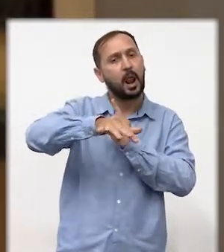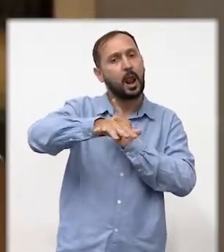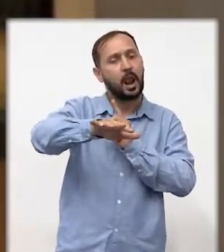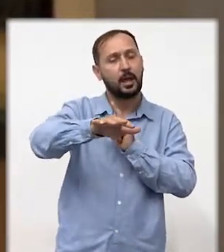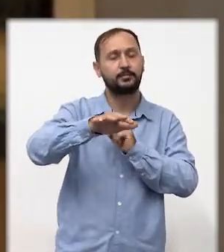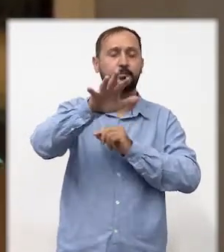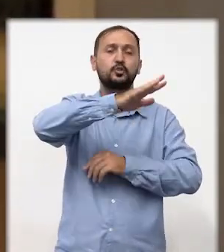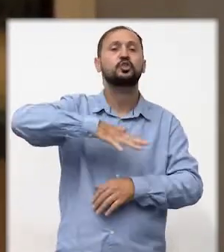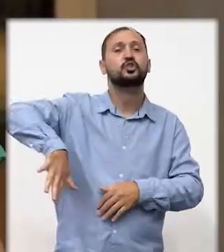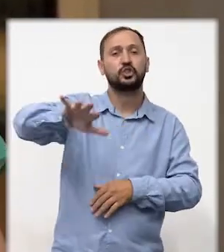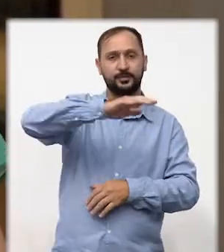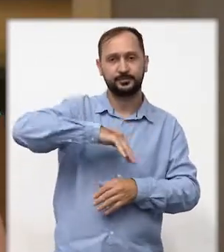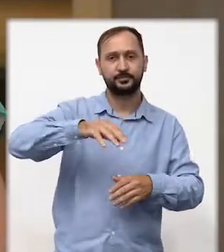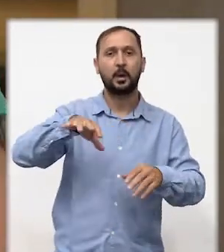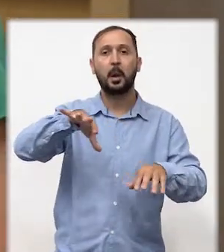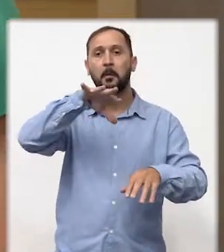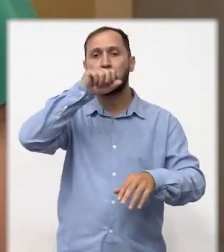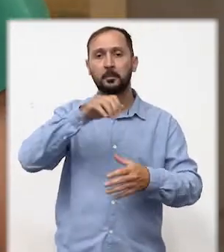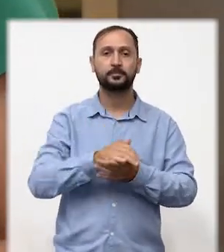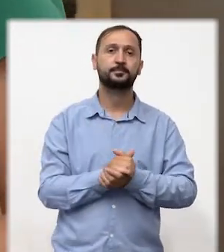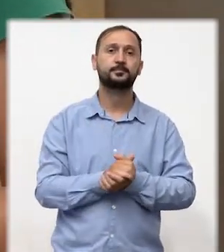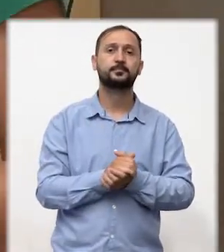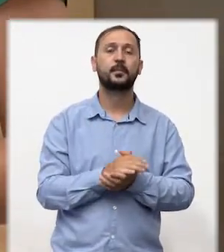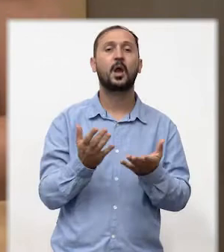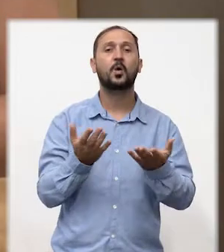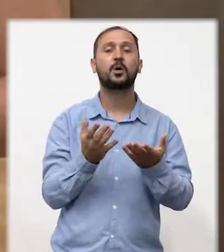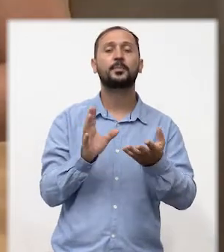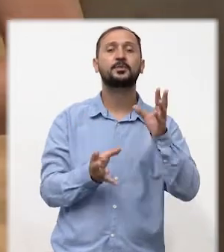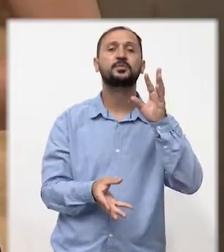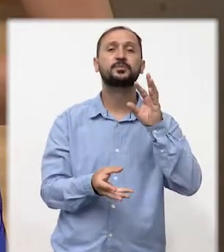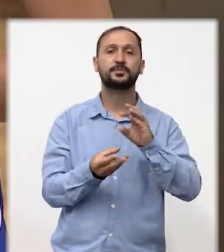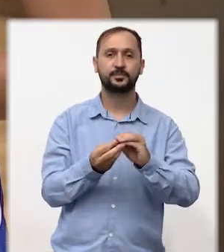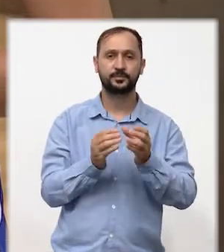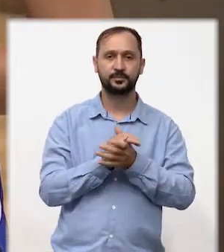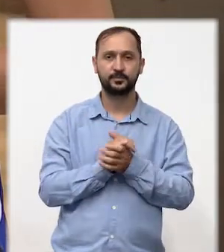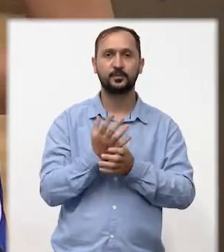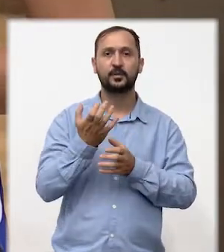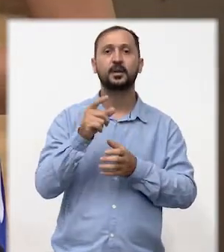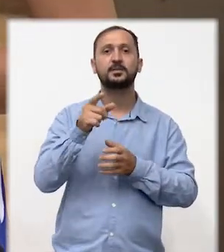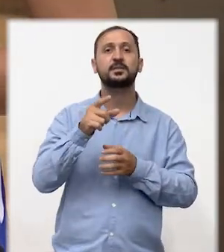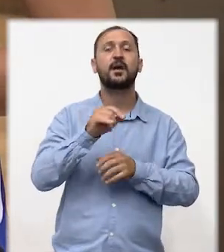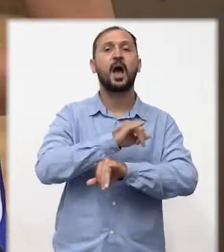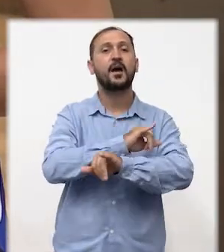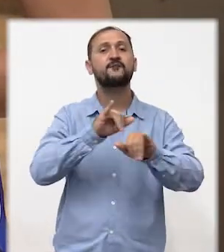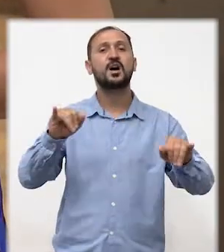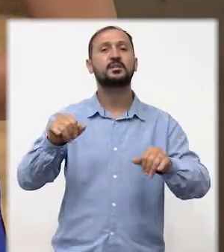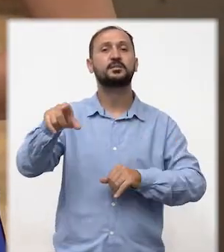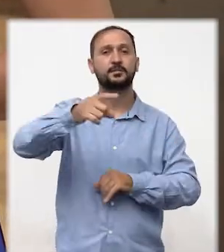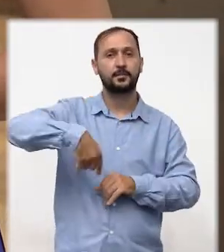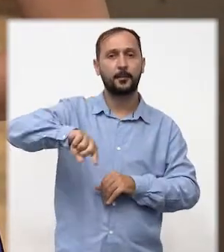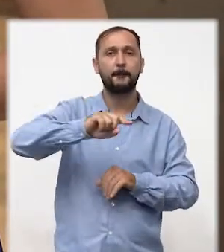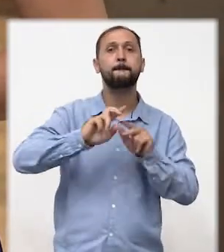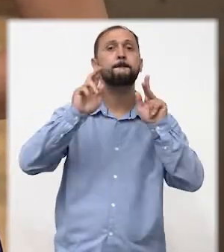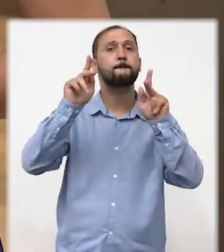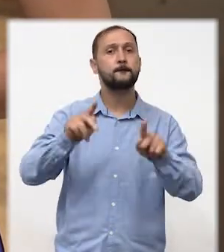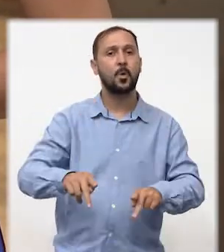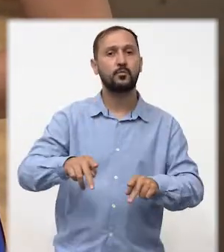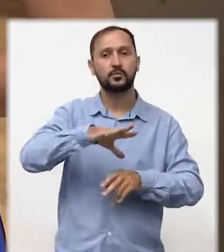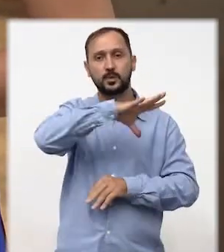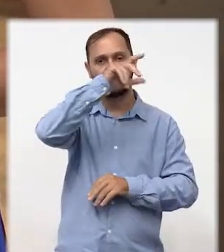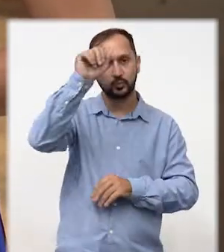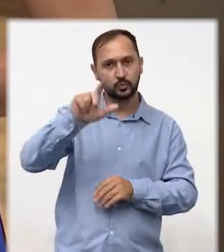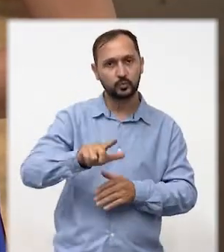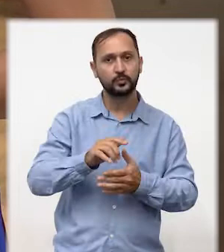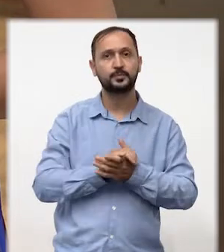da doença por via aérea. E doutora, para a gente encerrar, eu gostaria que a senhora fizesse um alerta para a nossa